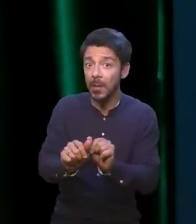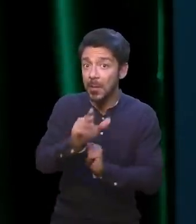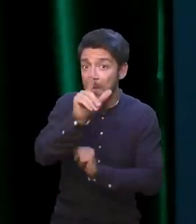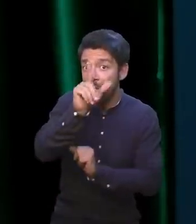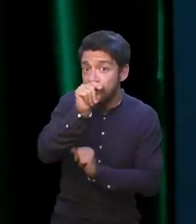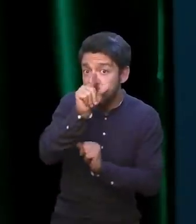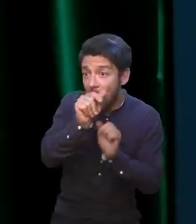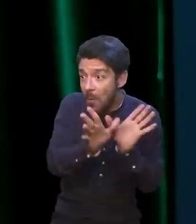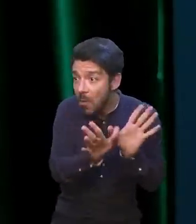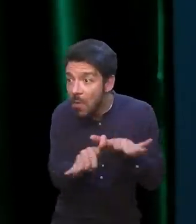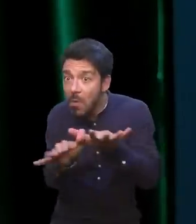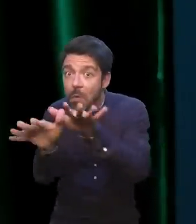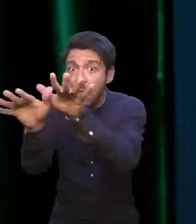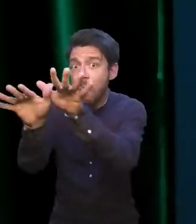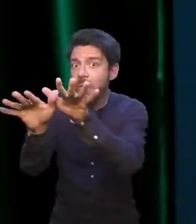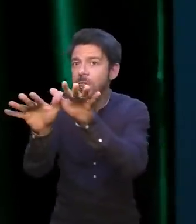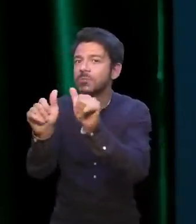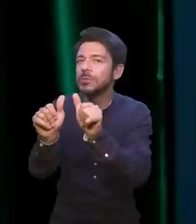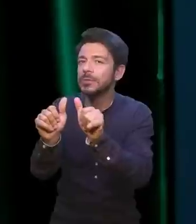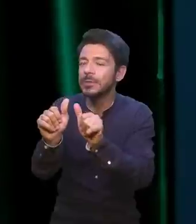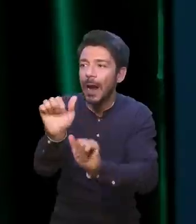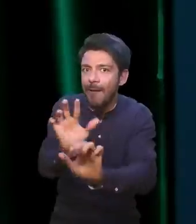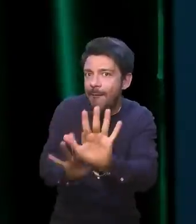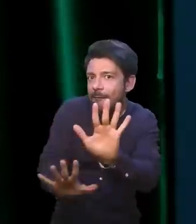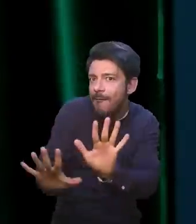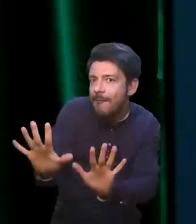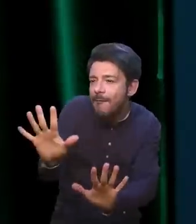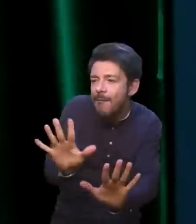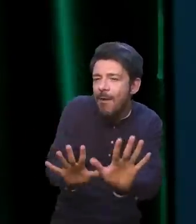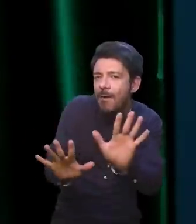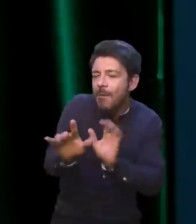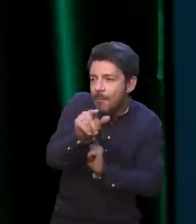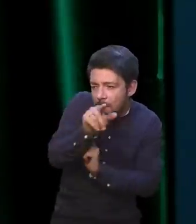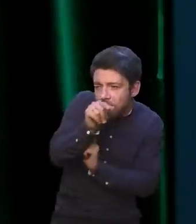lobos, né? E as ovelhas, como o Divaldo falou ontem.